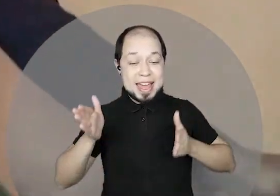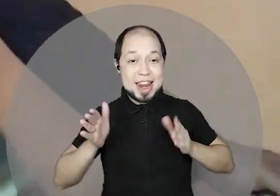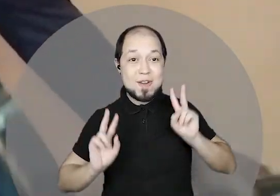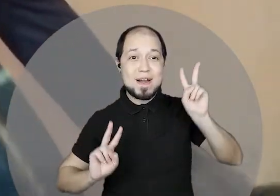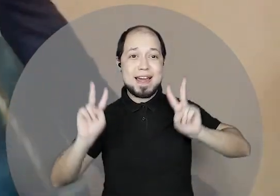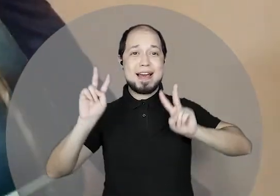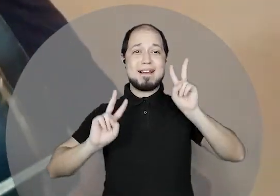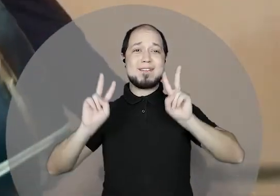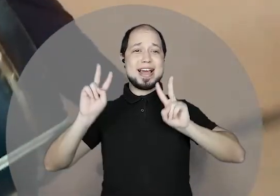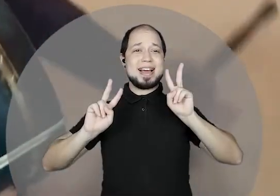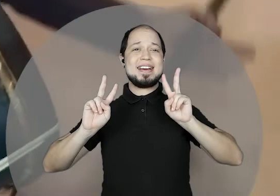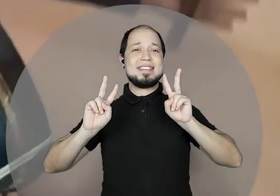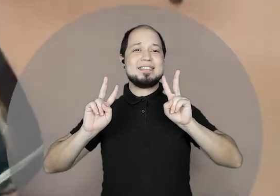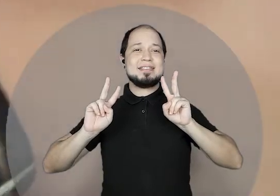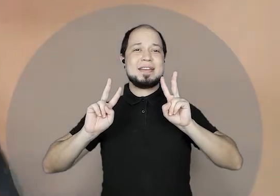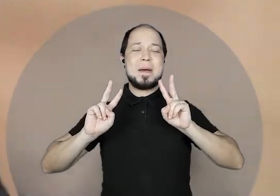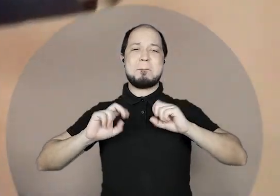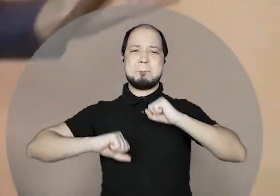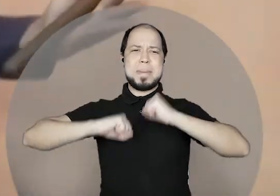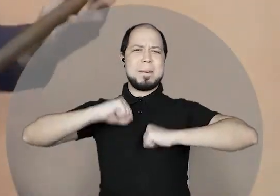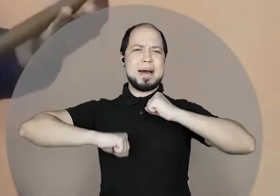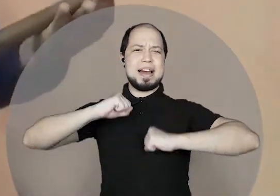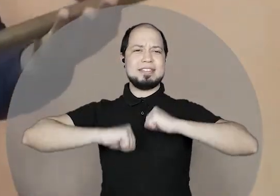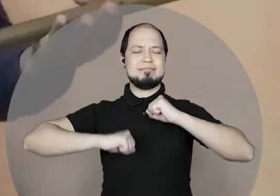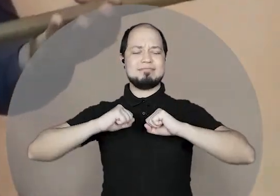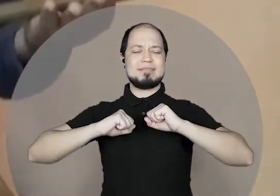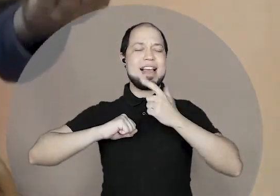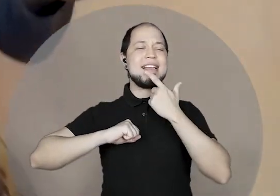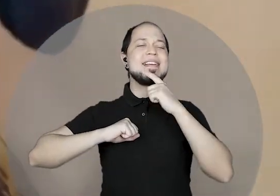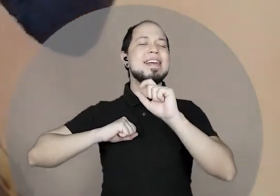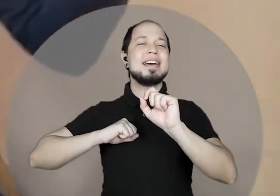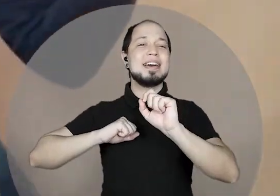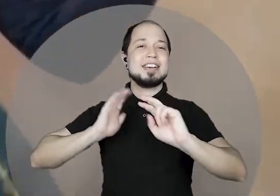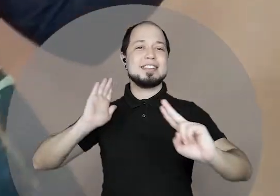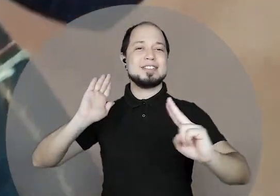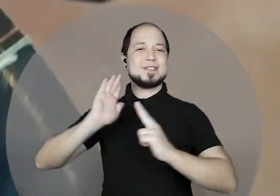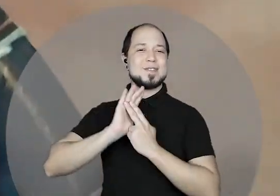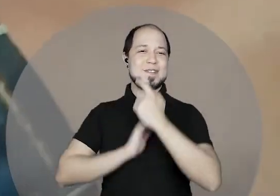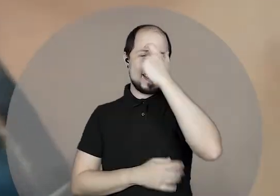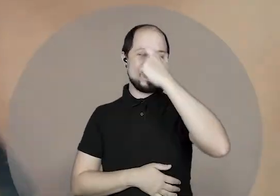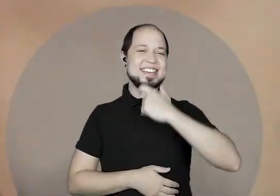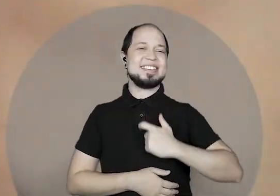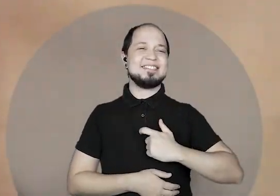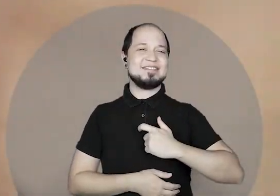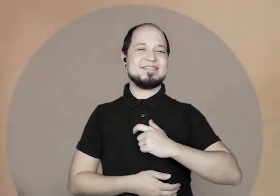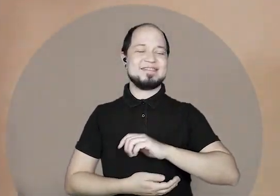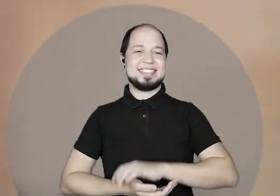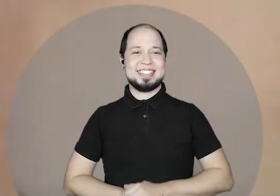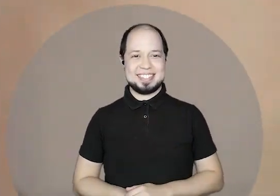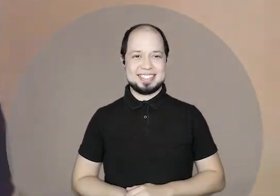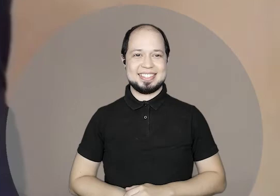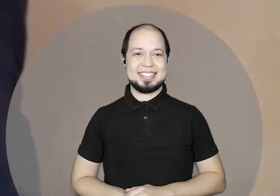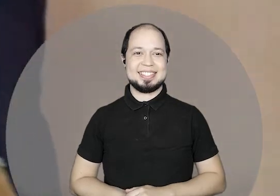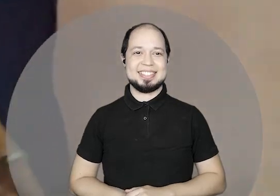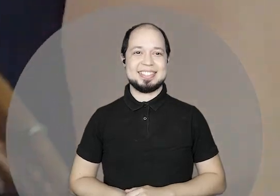Aí chegou o carnaval, maracatu sou eu.